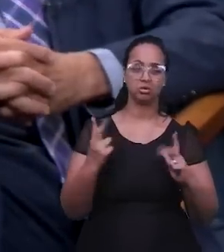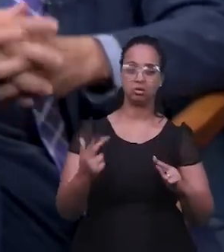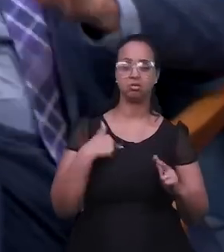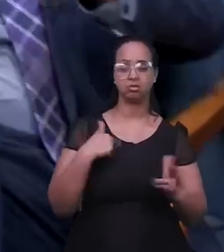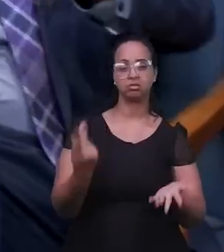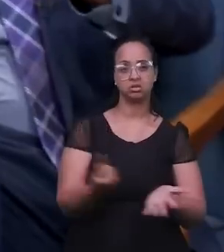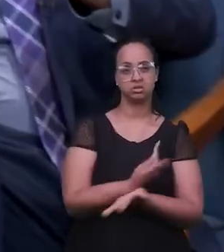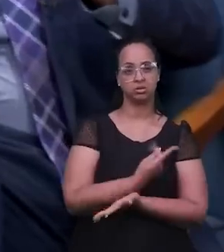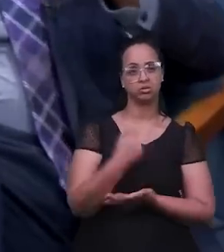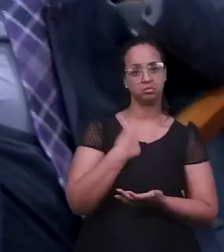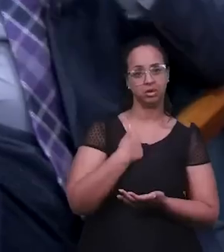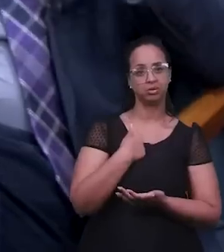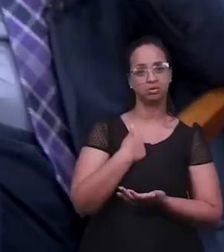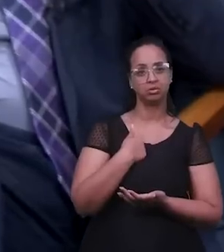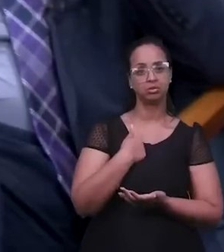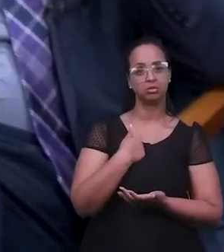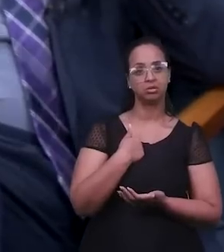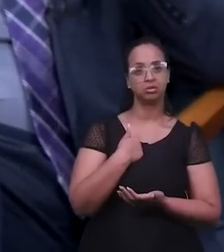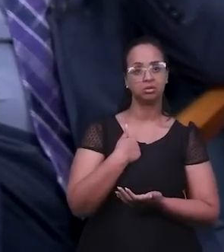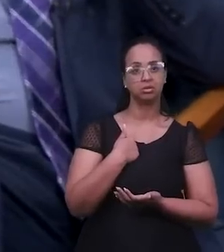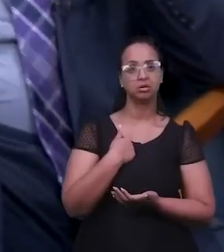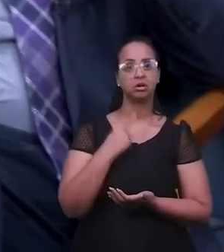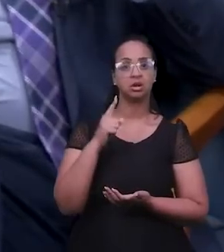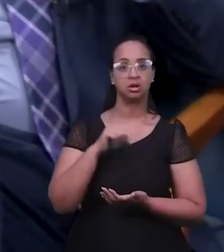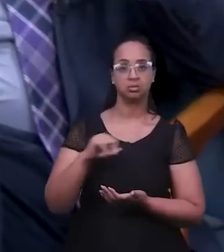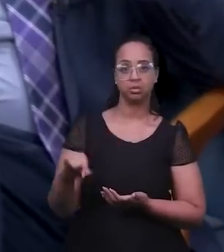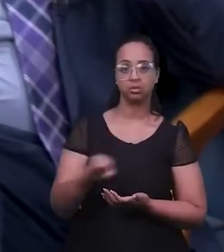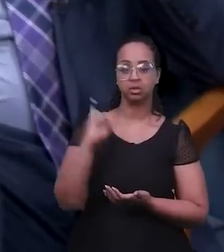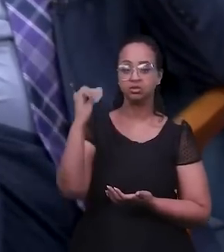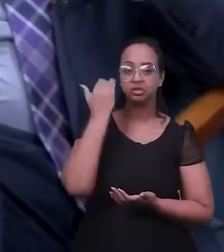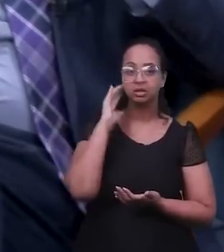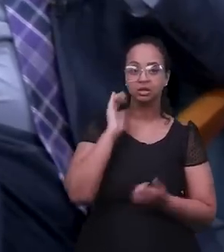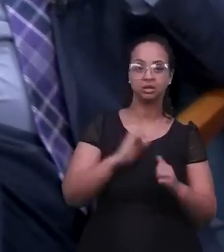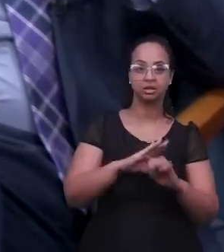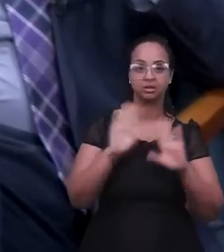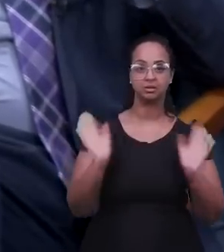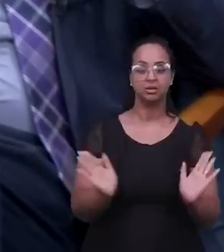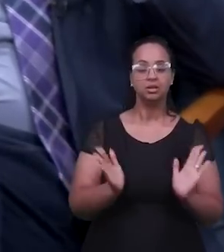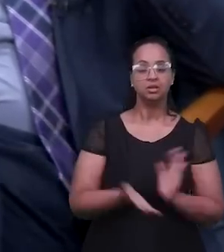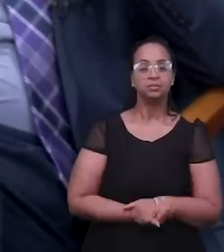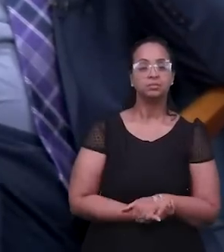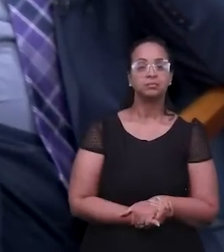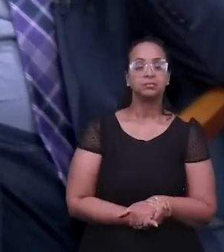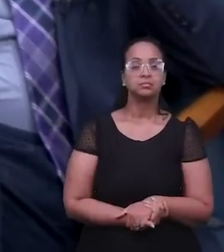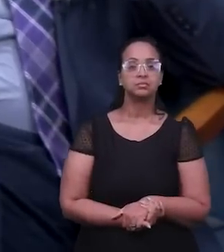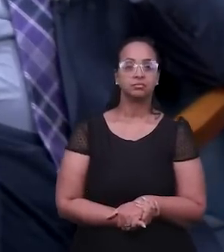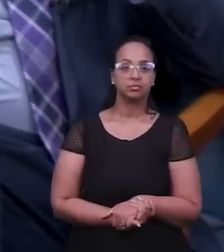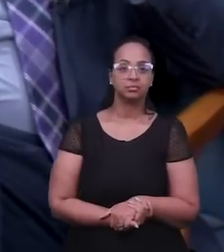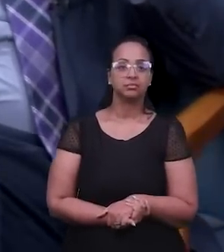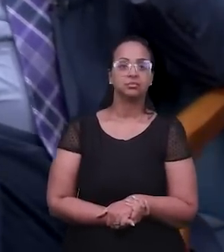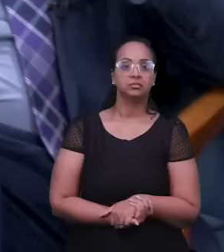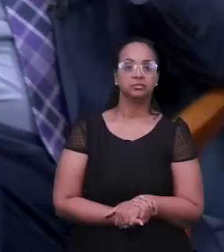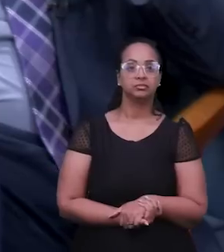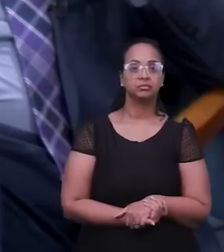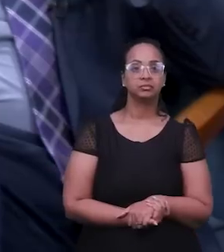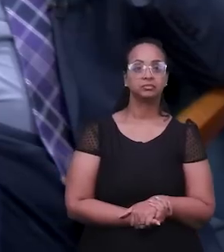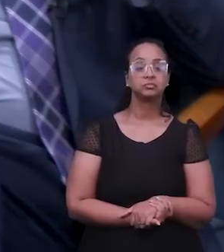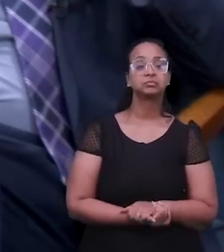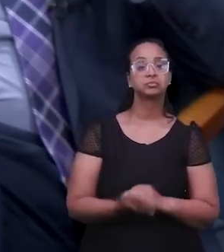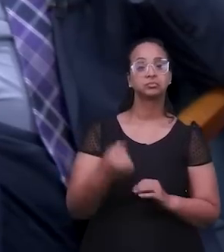caso, mas pode acontecer também. Isso é muito importante entender. Meus irmãos, nós